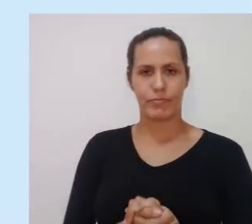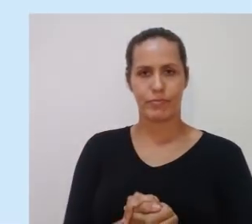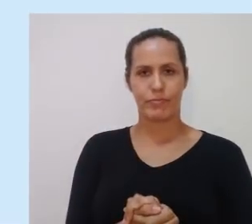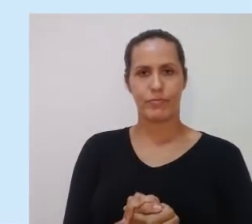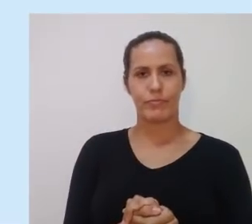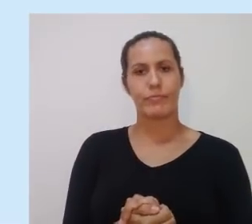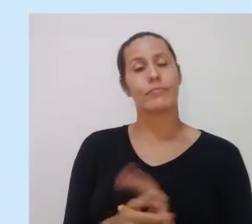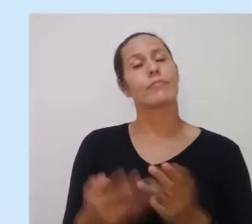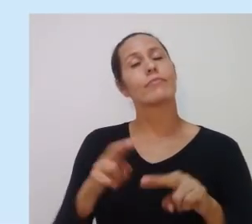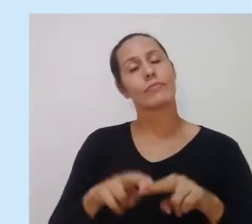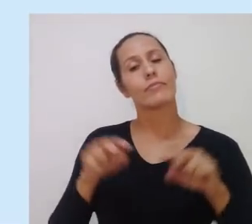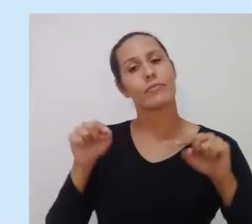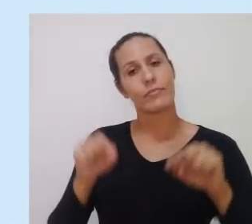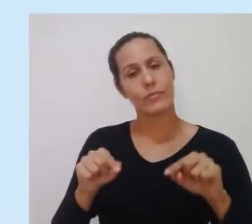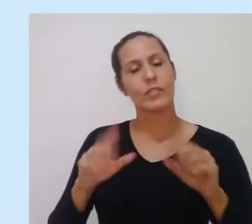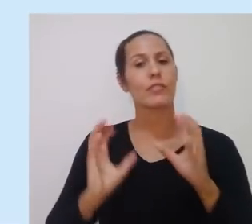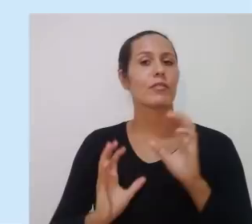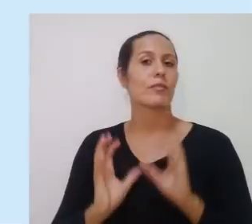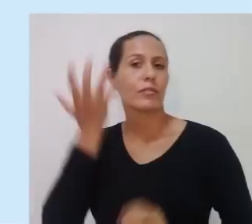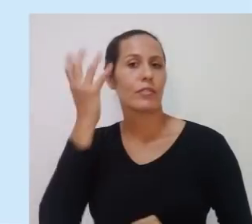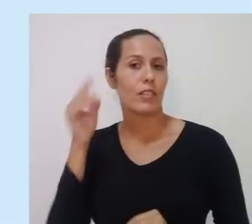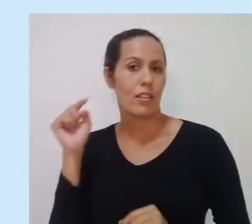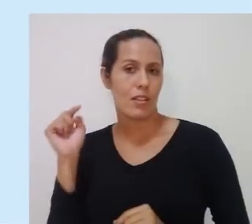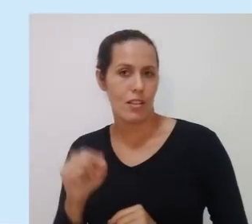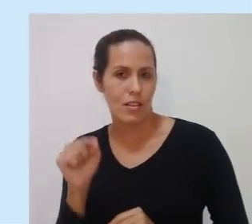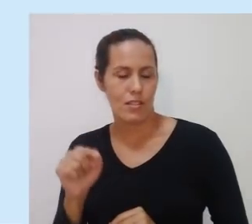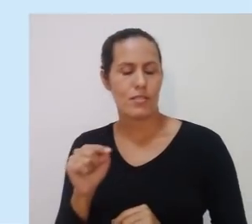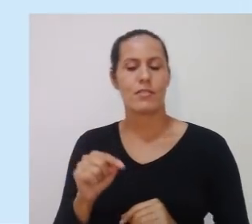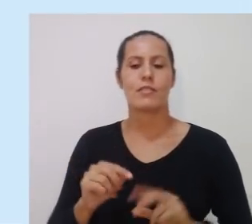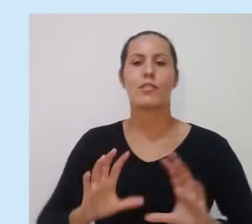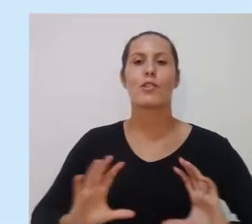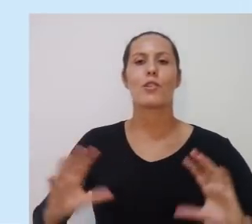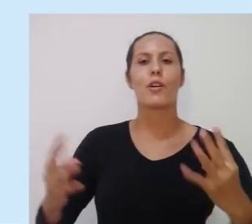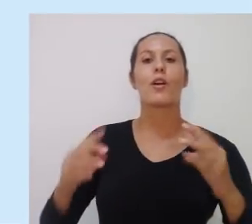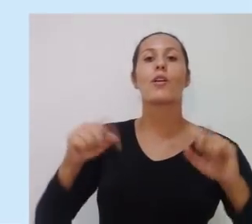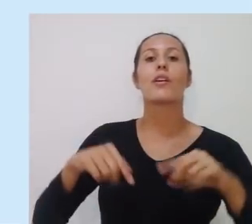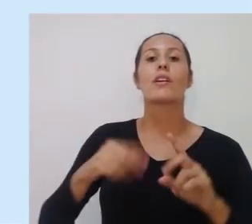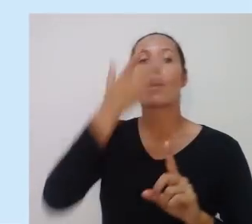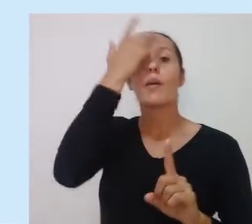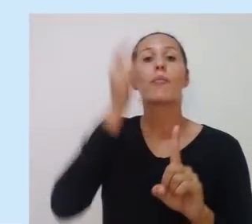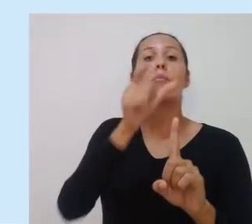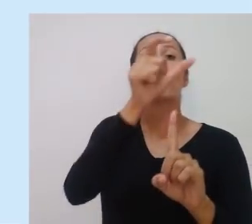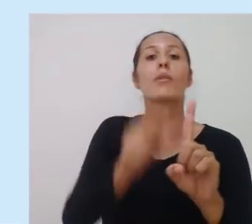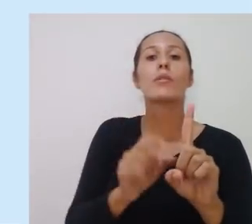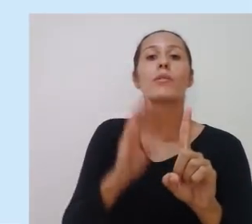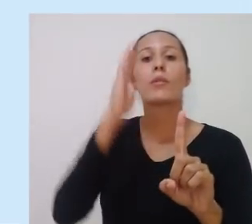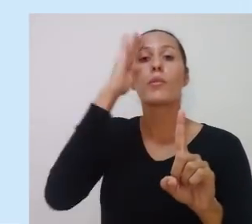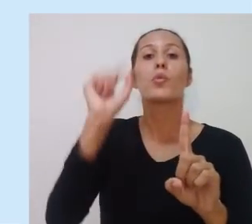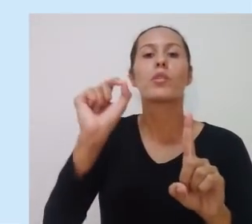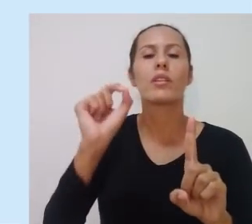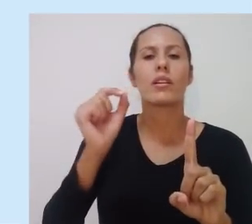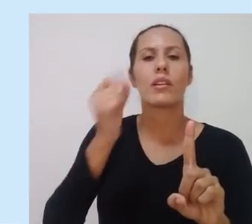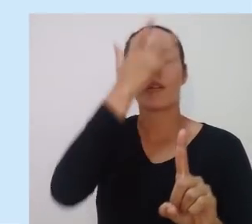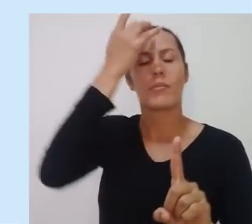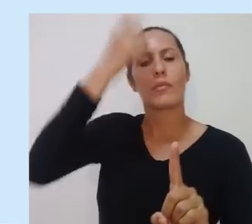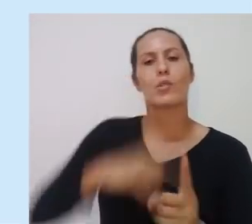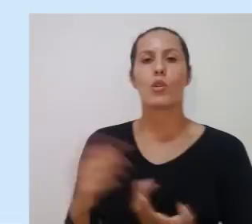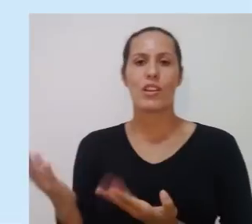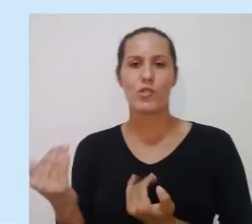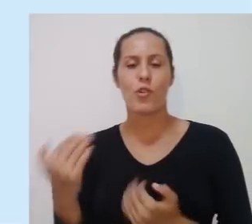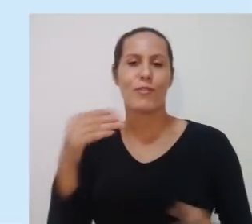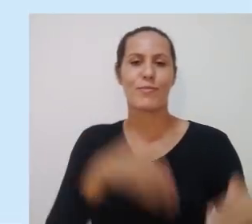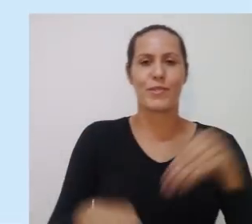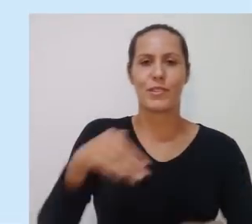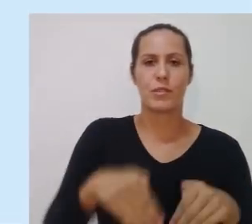suas reivindicações. Exatamente isso que vai ocorrer nessas batalhas e o protagonista é